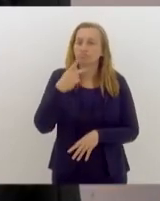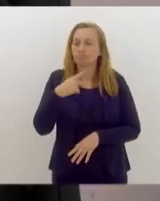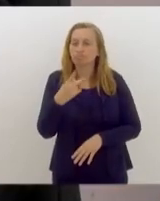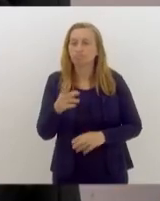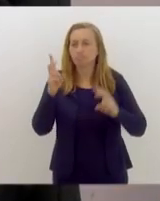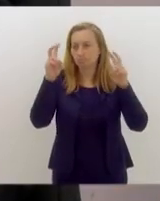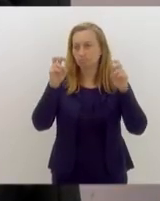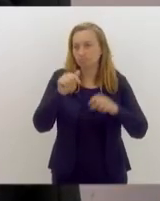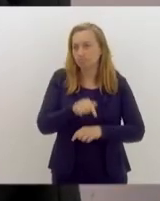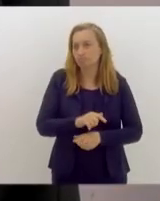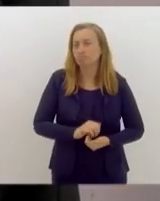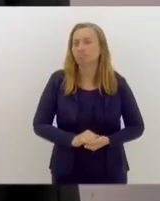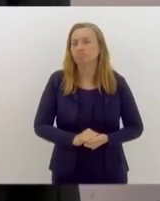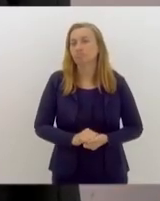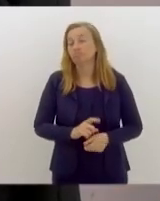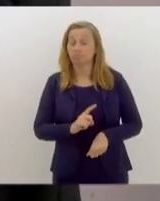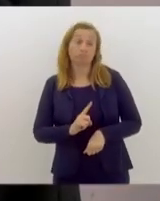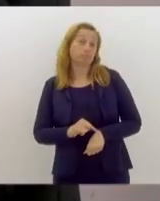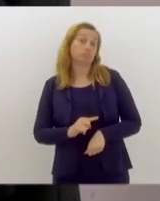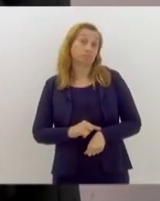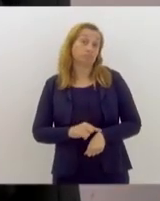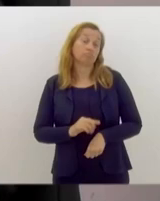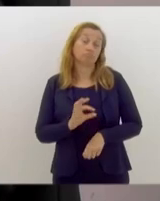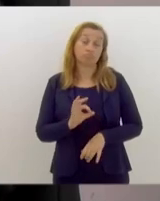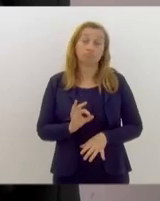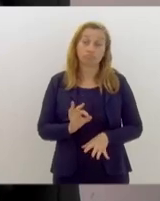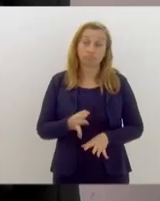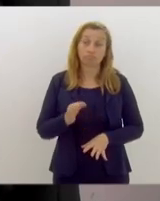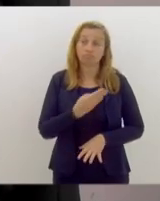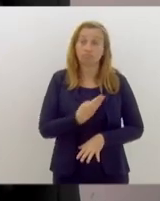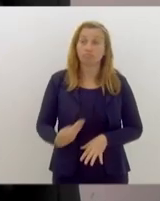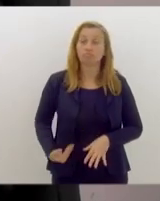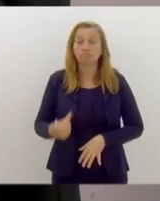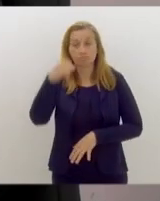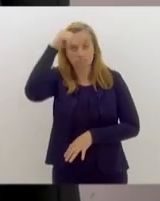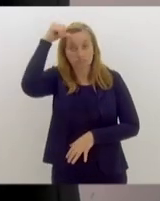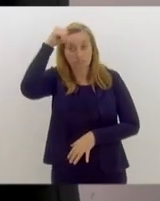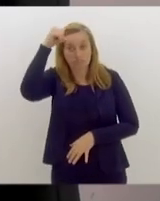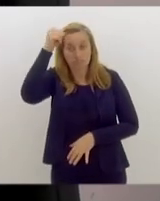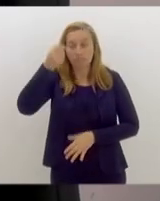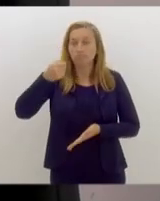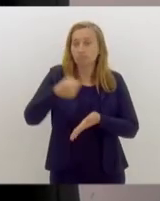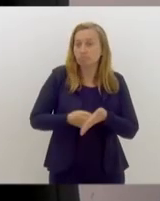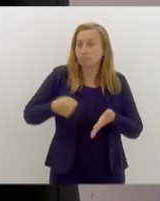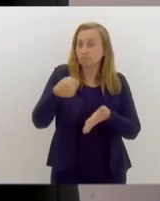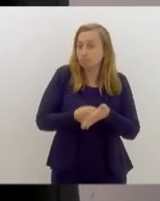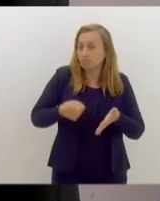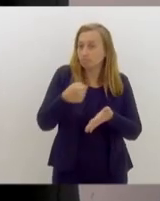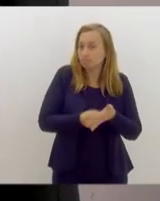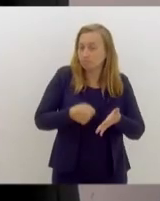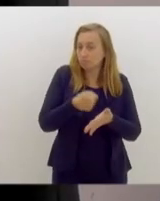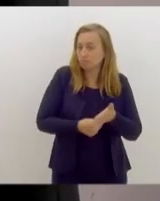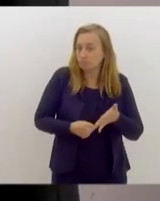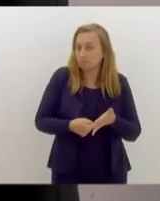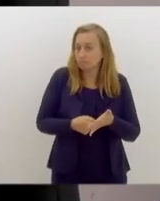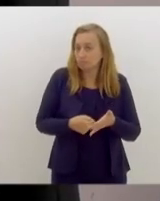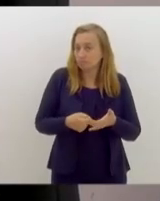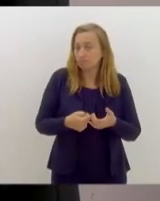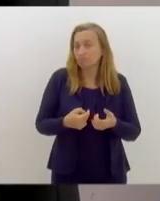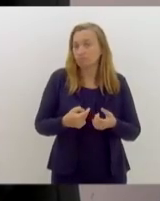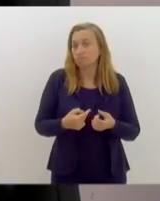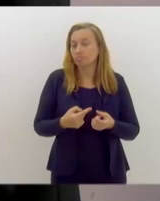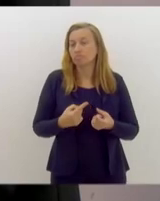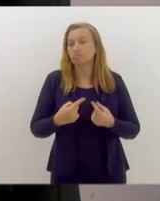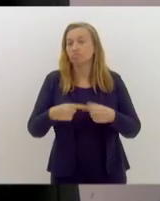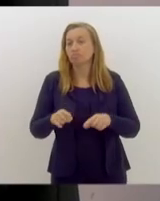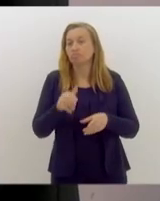desse tema aqui no momento em que, nitidamente, o governo Cláudio Castro reluta em deflagrar o processo de eleição de diretor de escola,